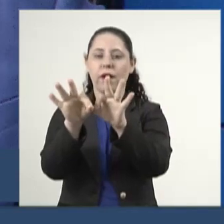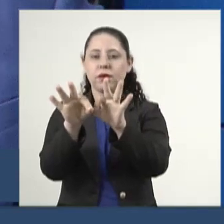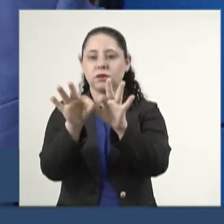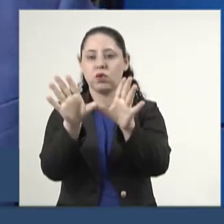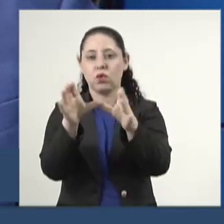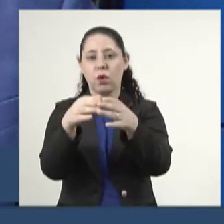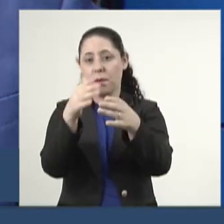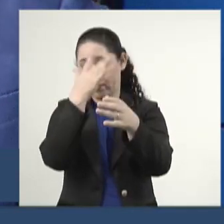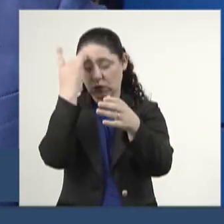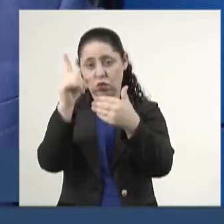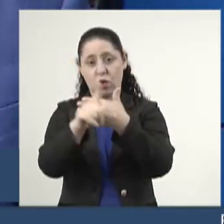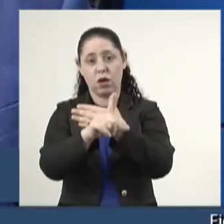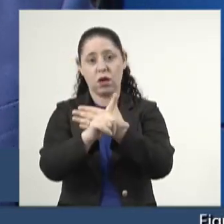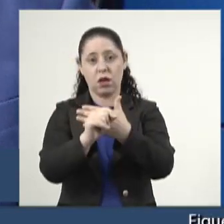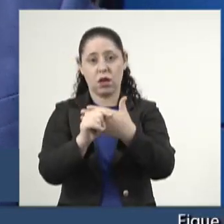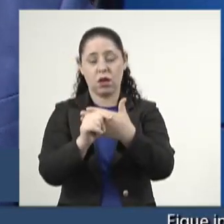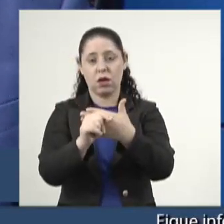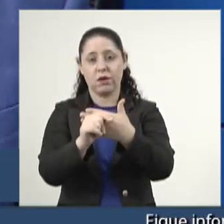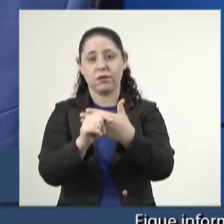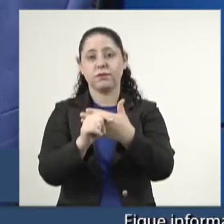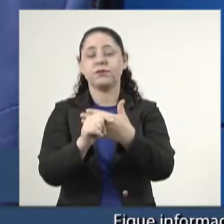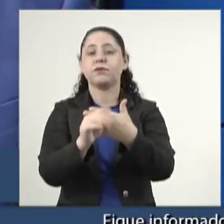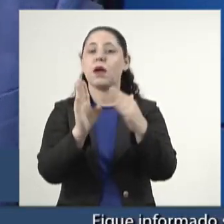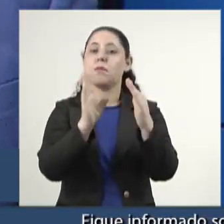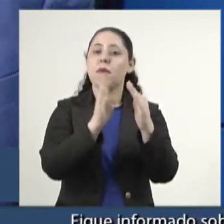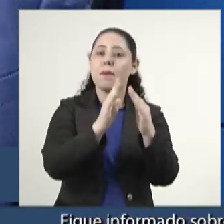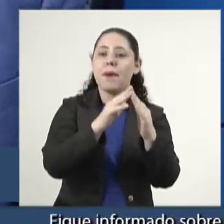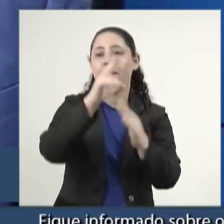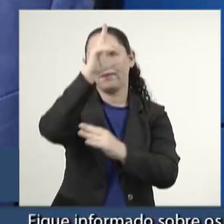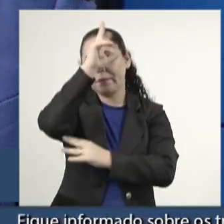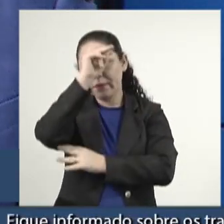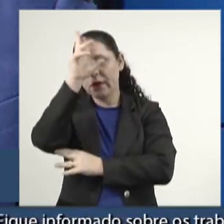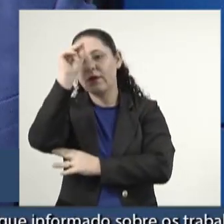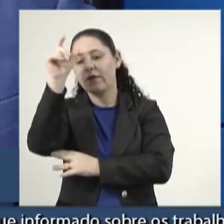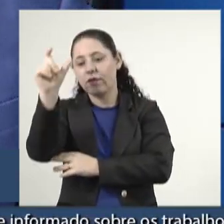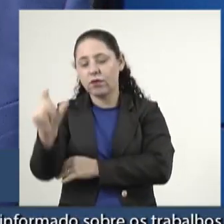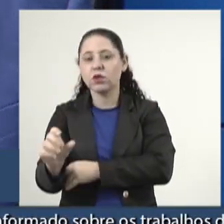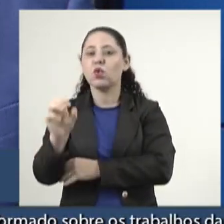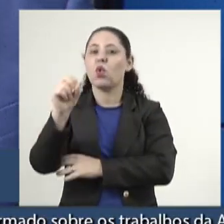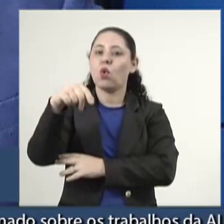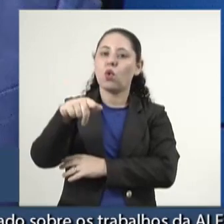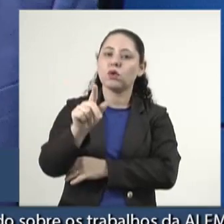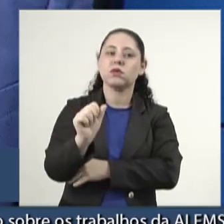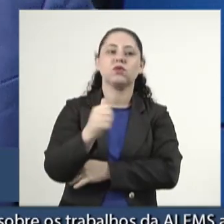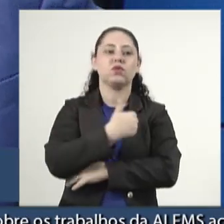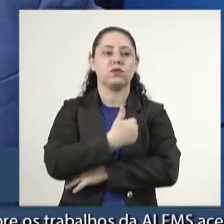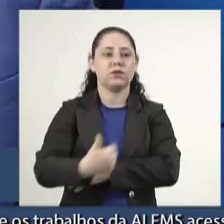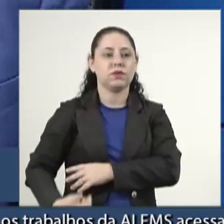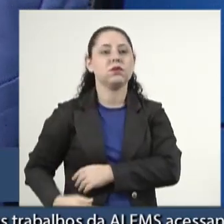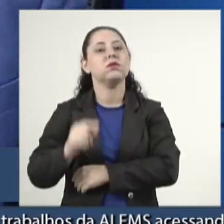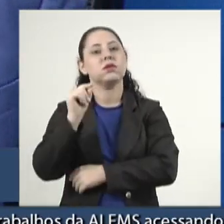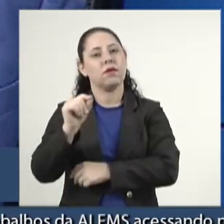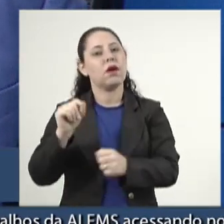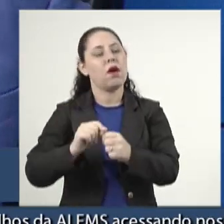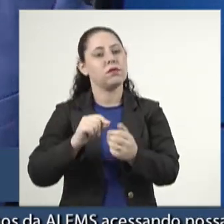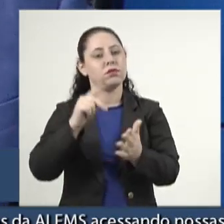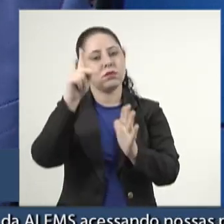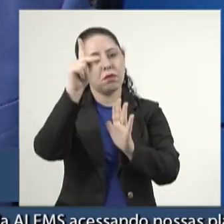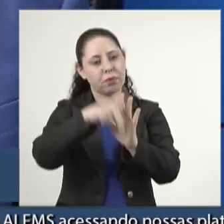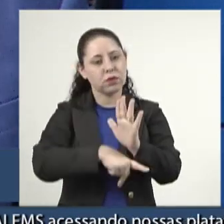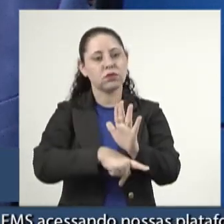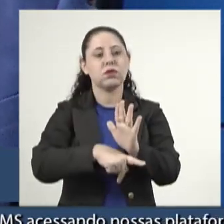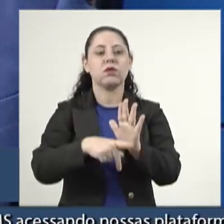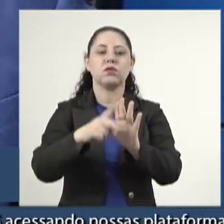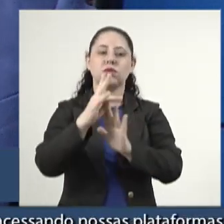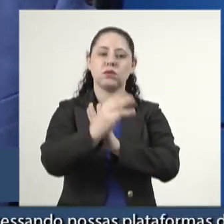do Pantanal, com o homem pantaneiro, com os prefeitos, com as ONGs, pelo governo, que deverá protocolizar esse